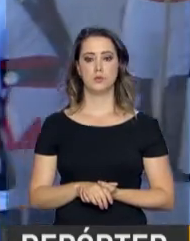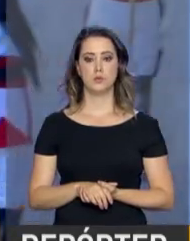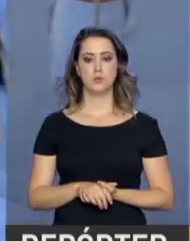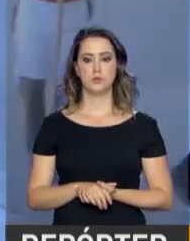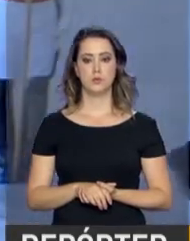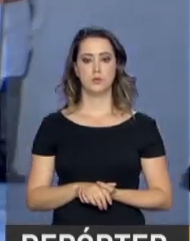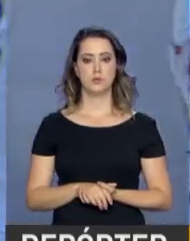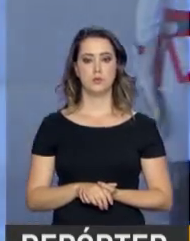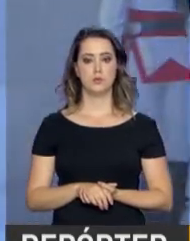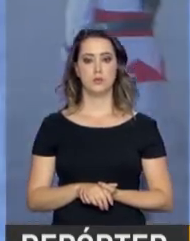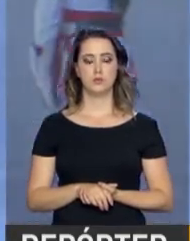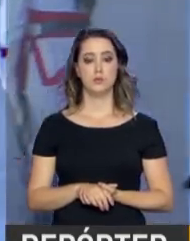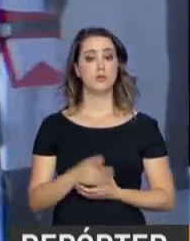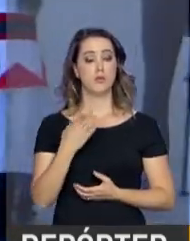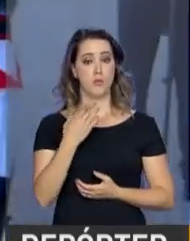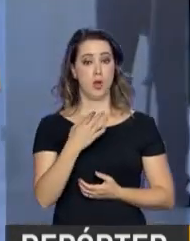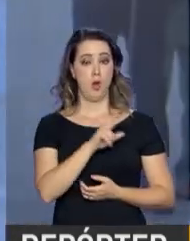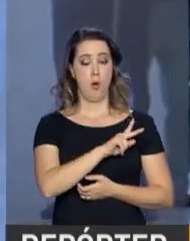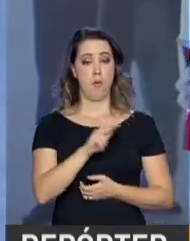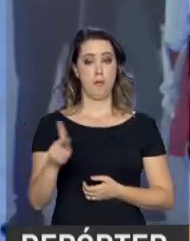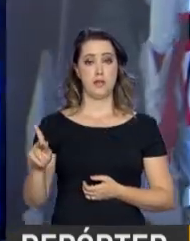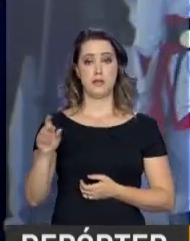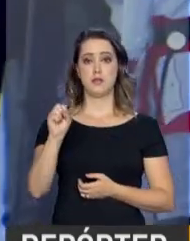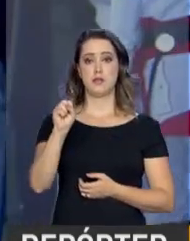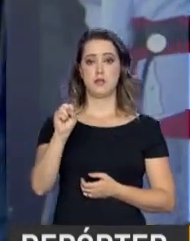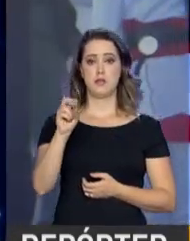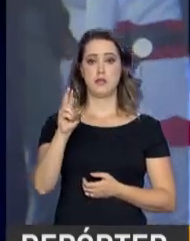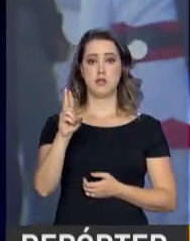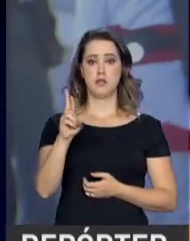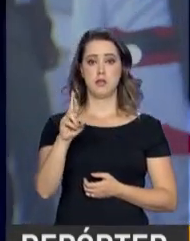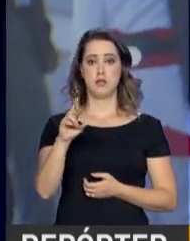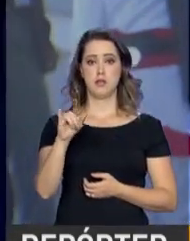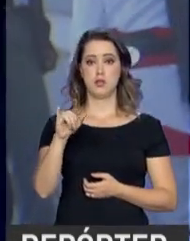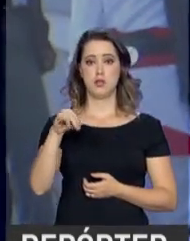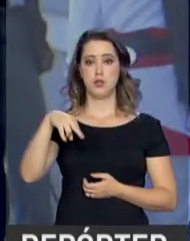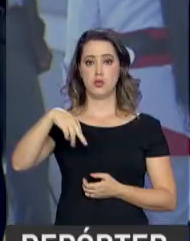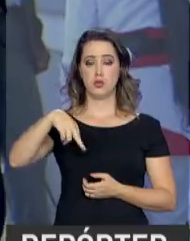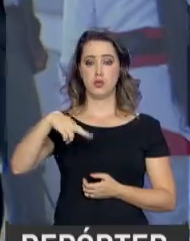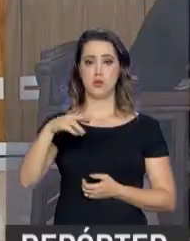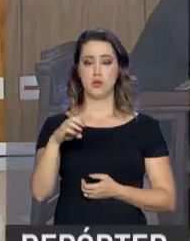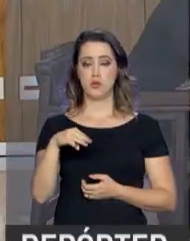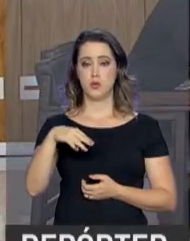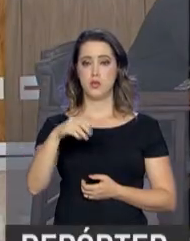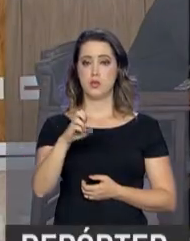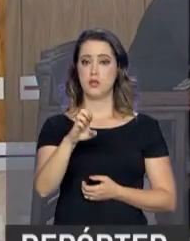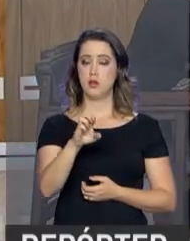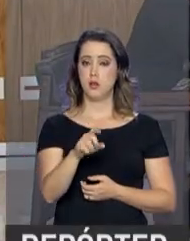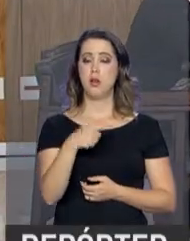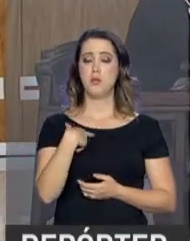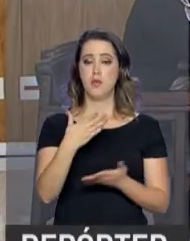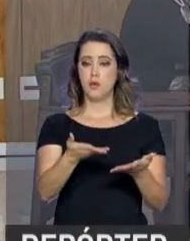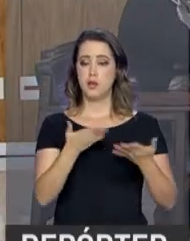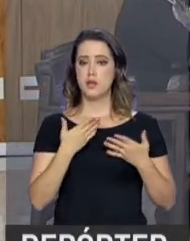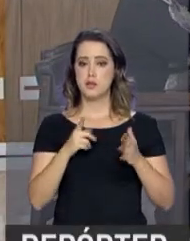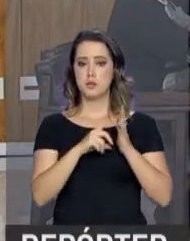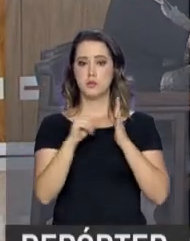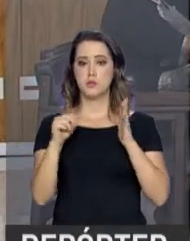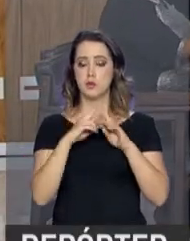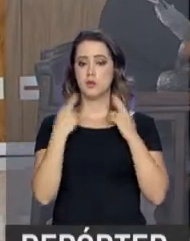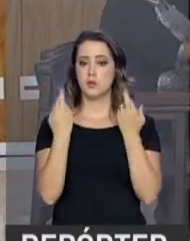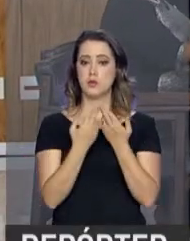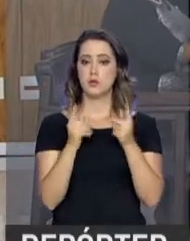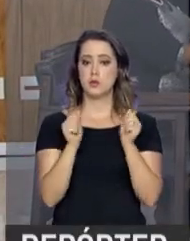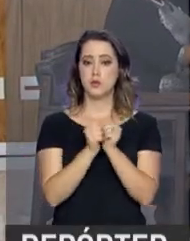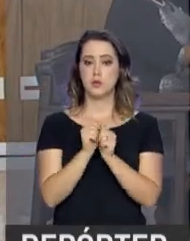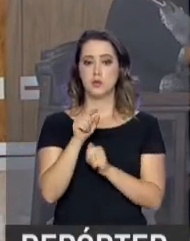dt rebu teste foi recebido pelo presidente michel temer no palácio do planalto eles participaram de uma reunião com ministros